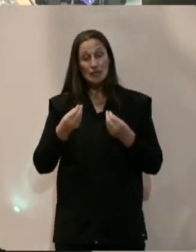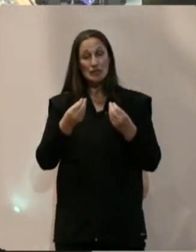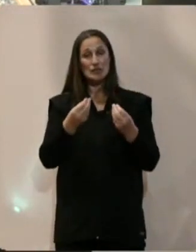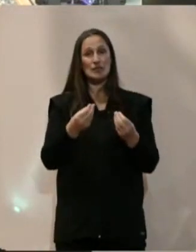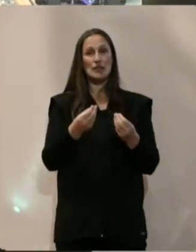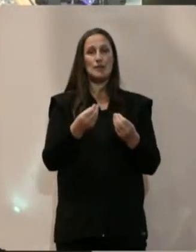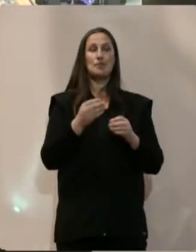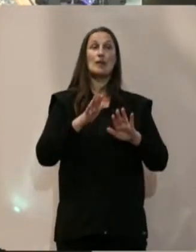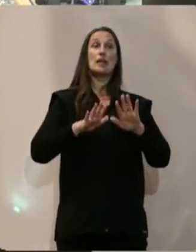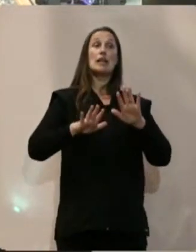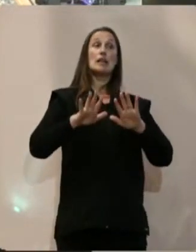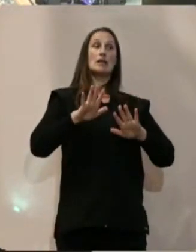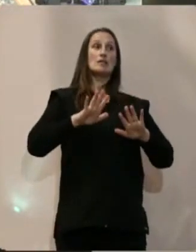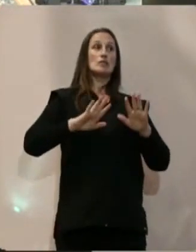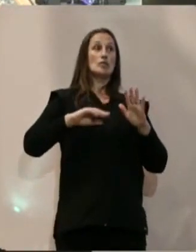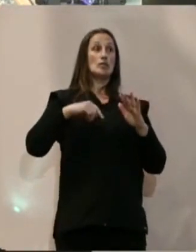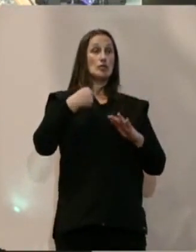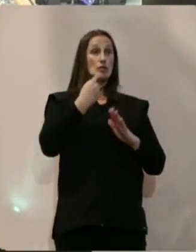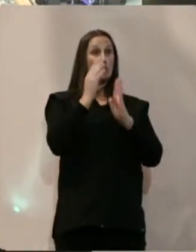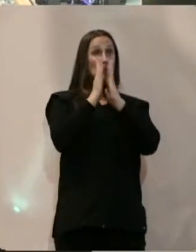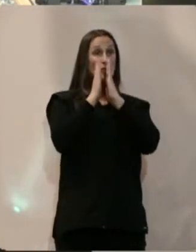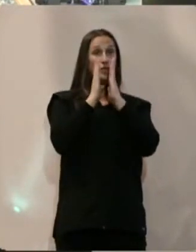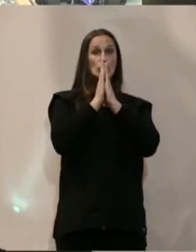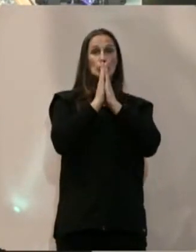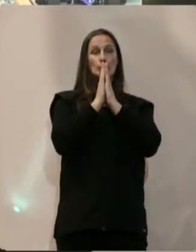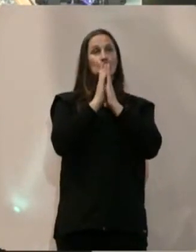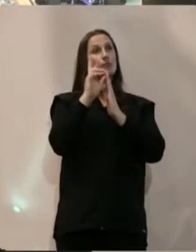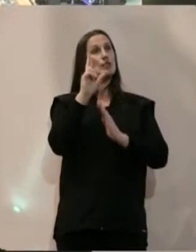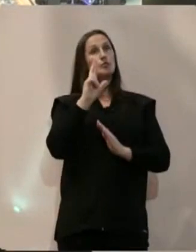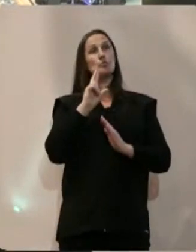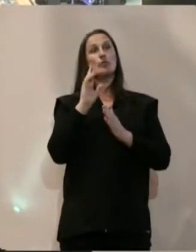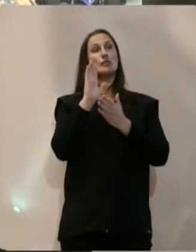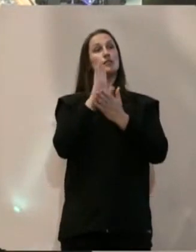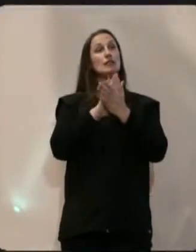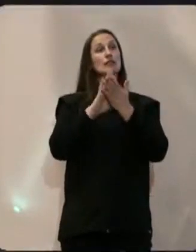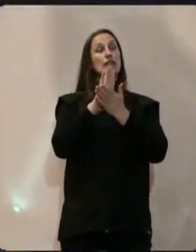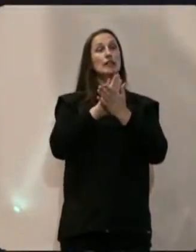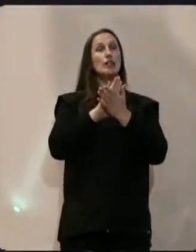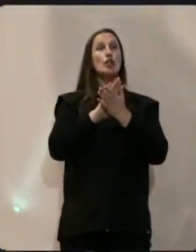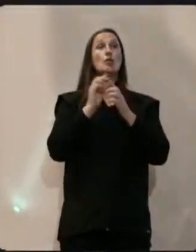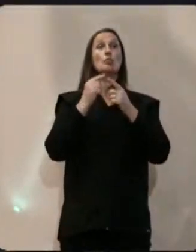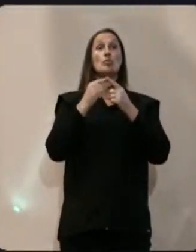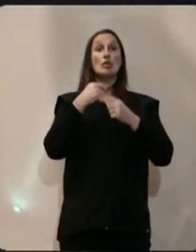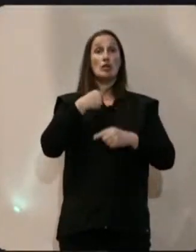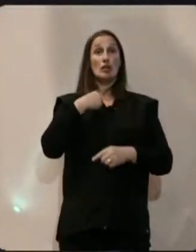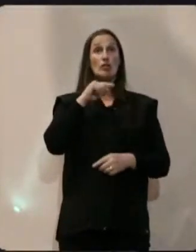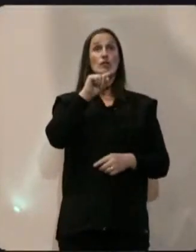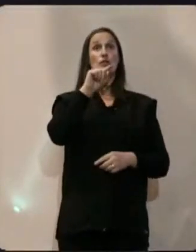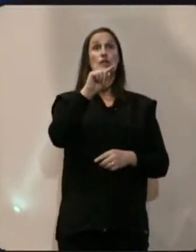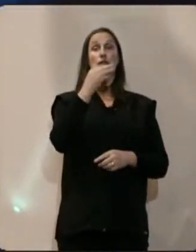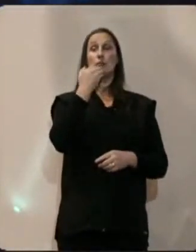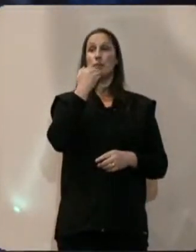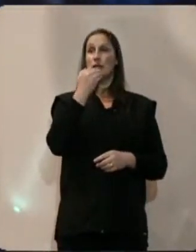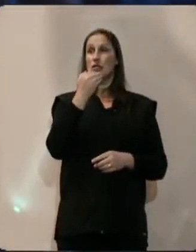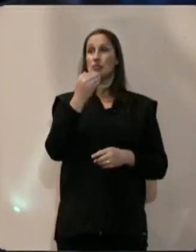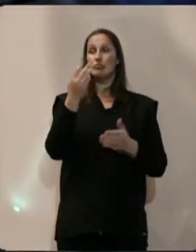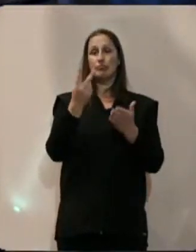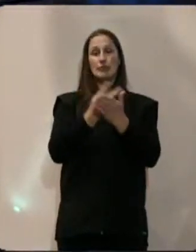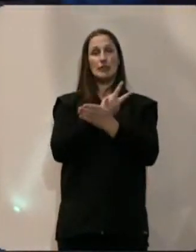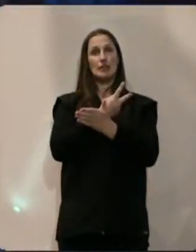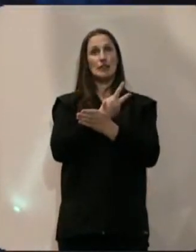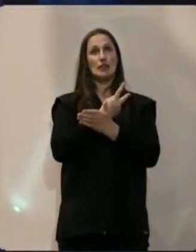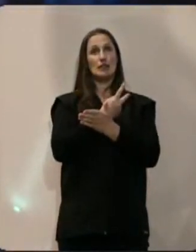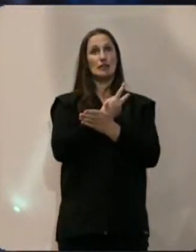nossas orações não são atendidas, porque a Bíblia diz que nós pedimos mal. Mas quando a gente está vivendo em comunhão,